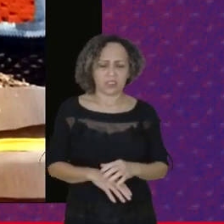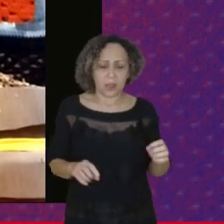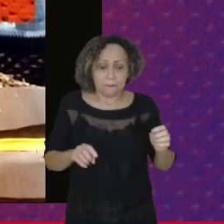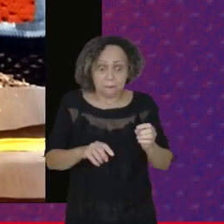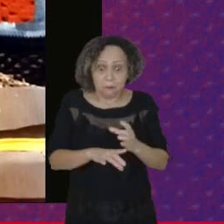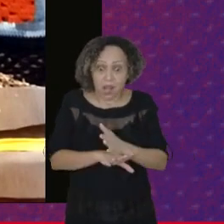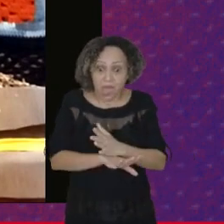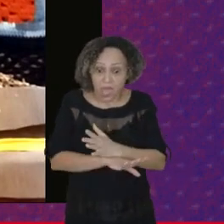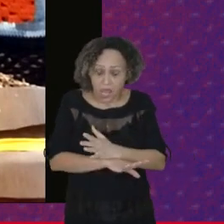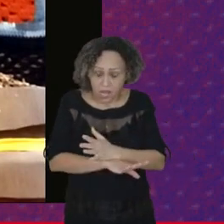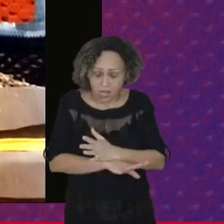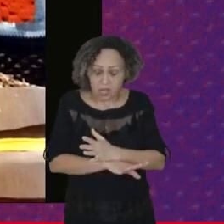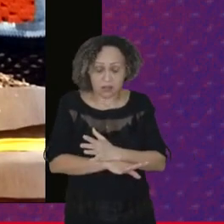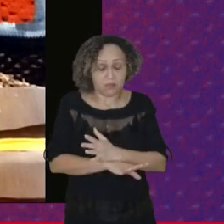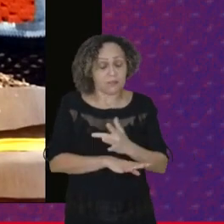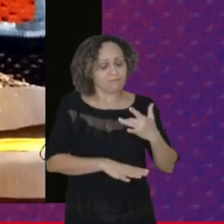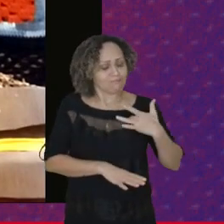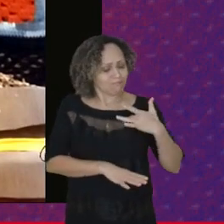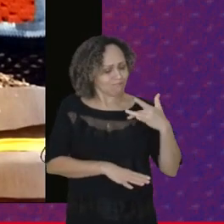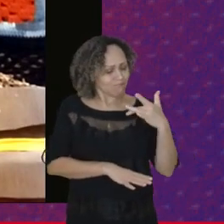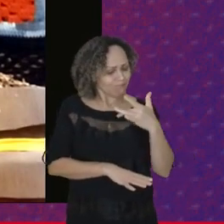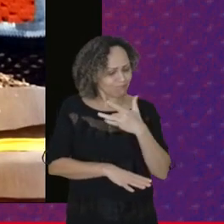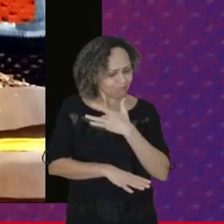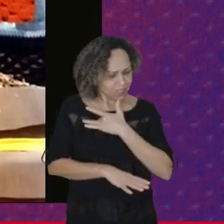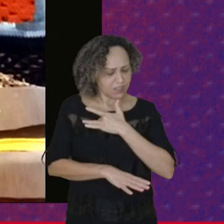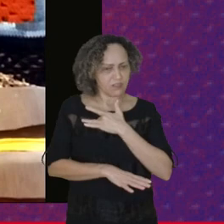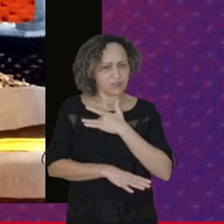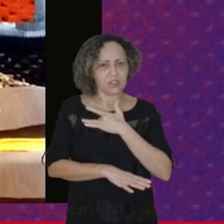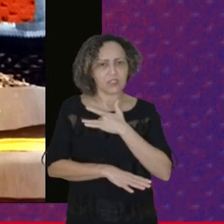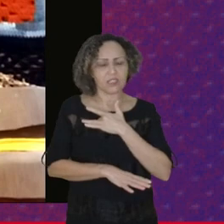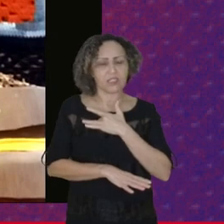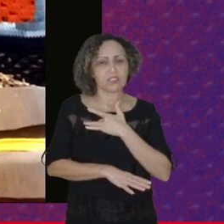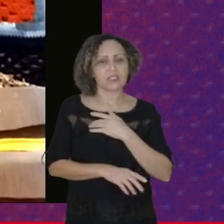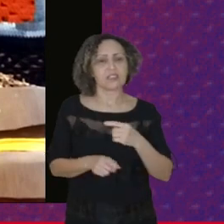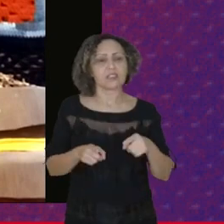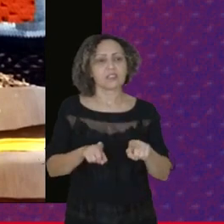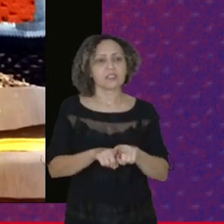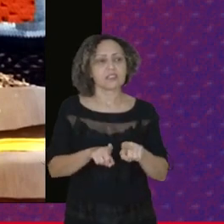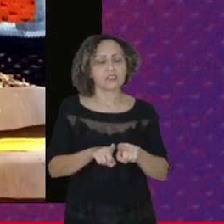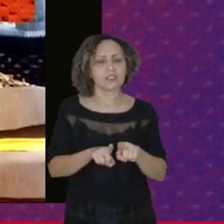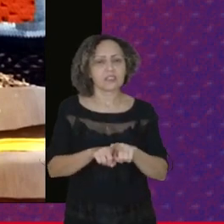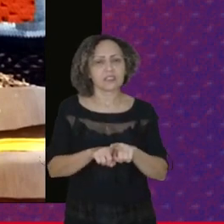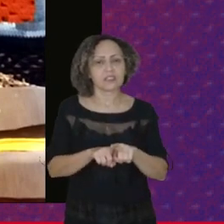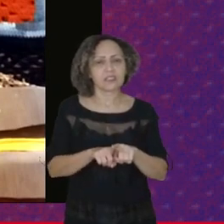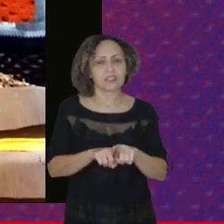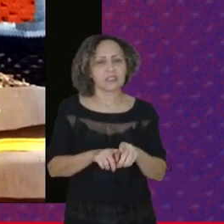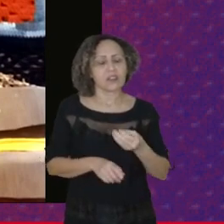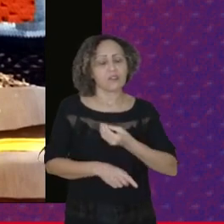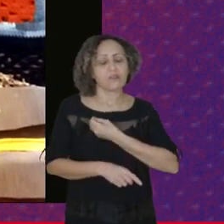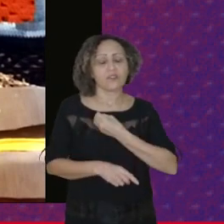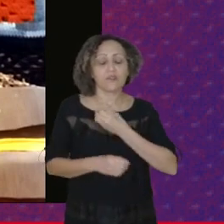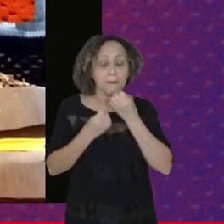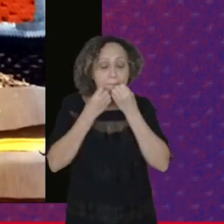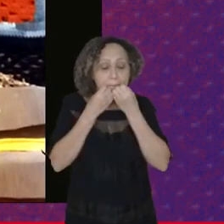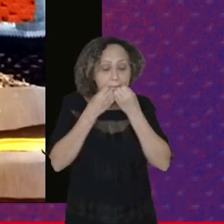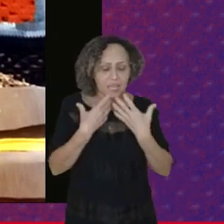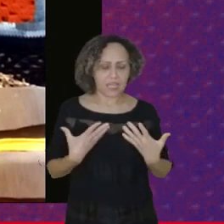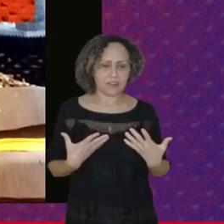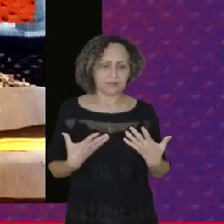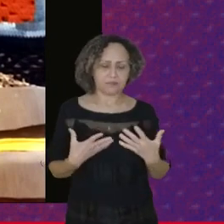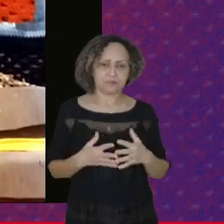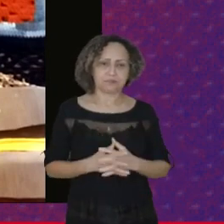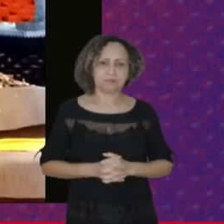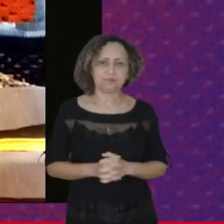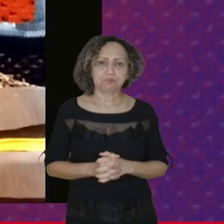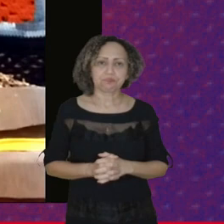plena, para ela ser saudável e para ela conseguir viver bem.